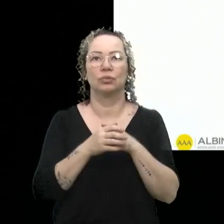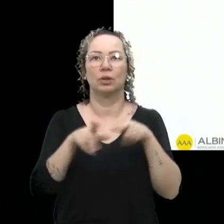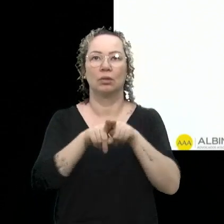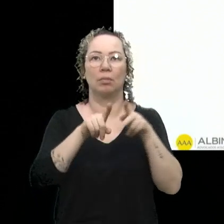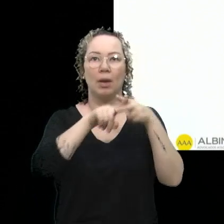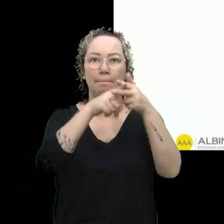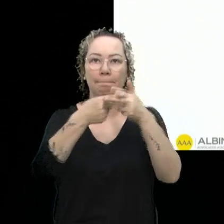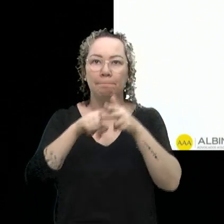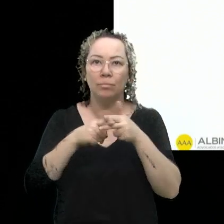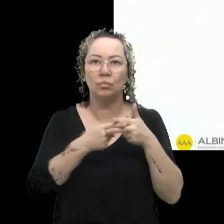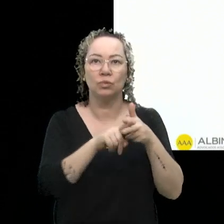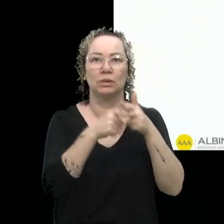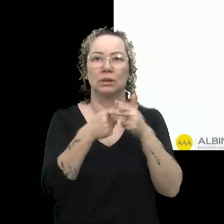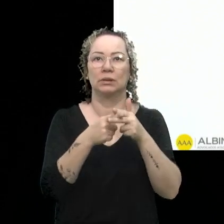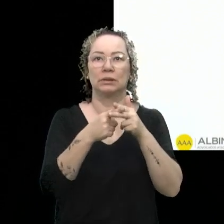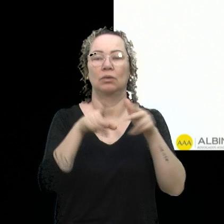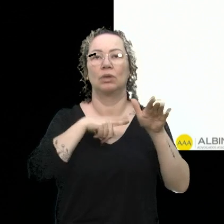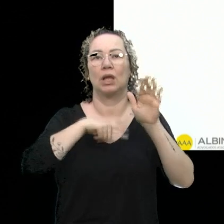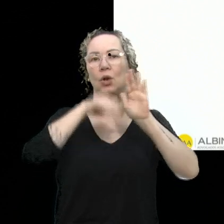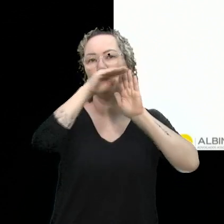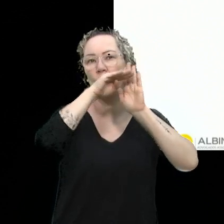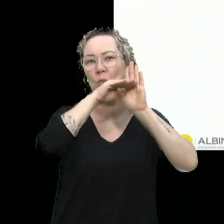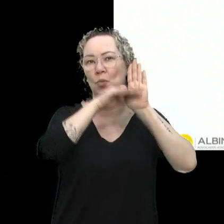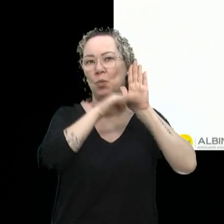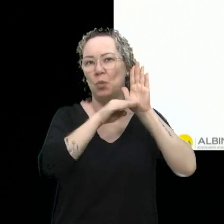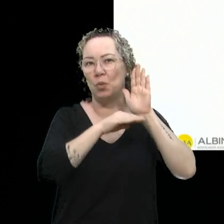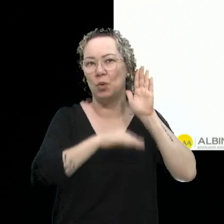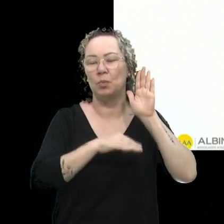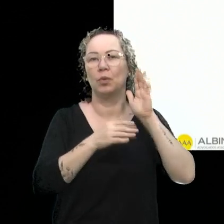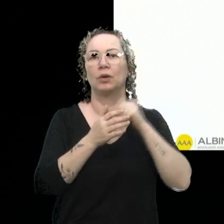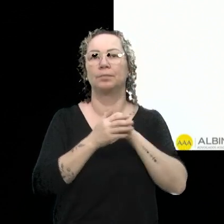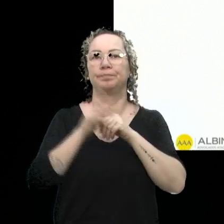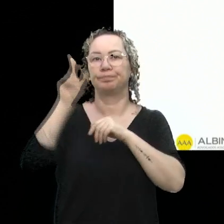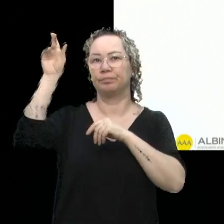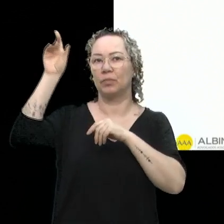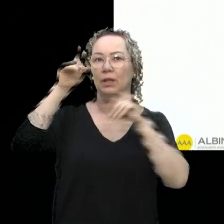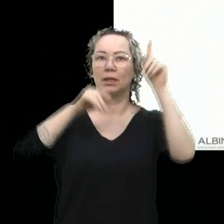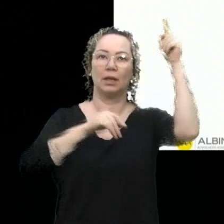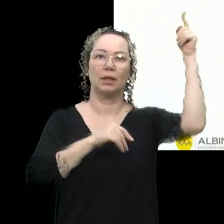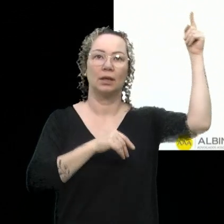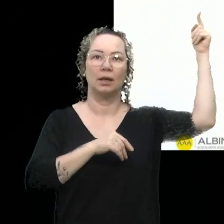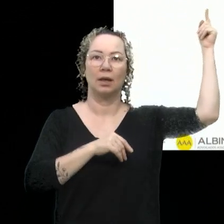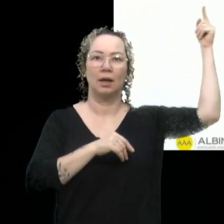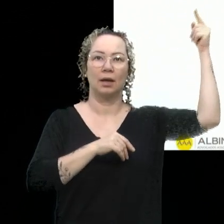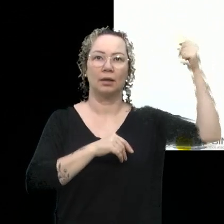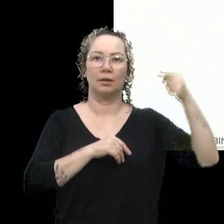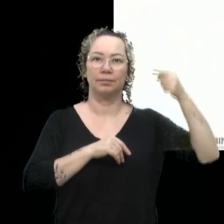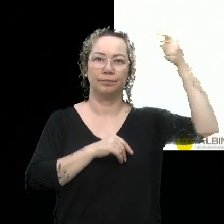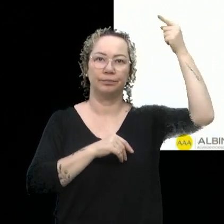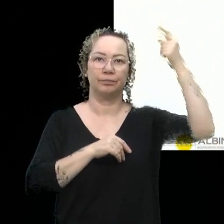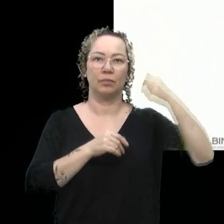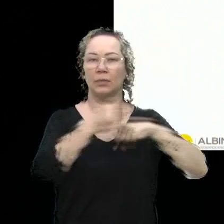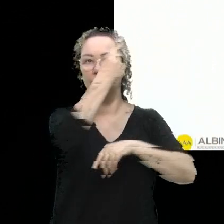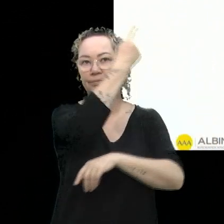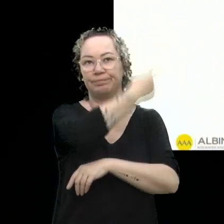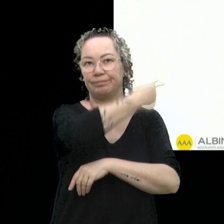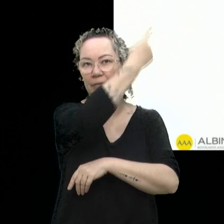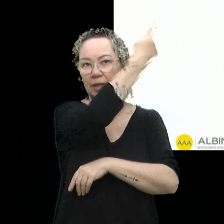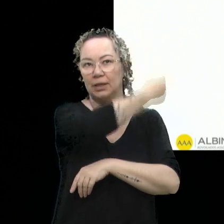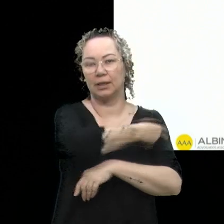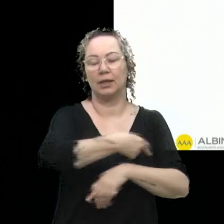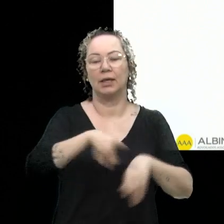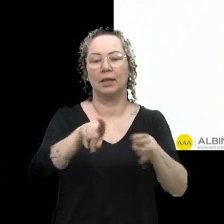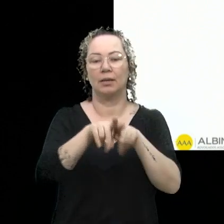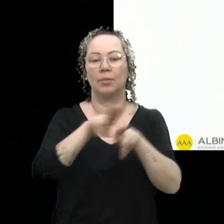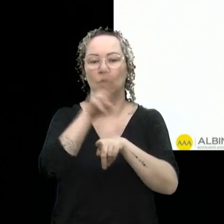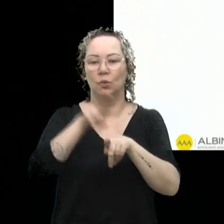e conservação dos jardins, e o serviço de internet, Wi-Fi, né, os equipamentos de uso administrativo e